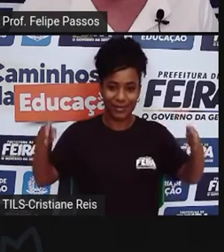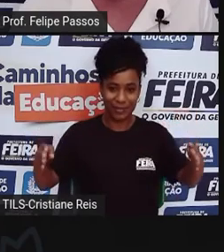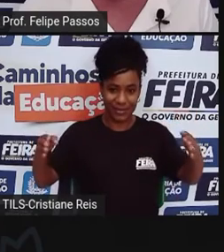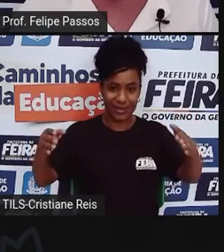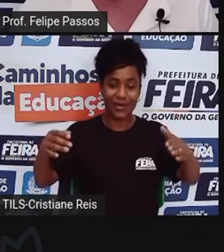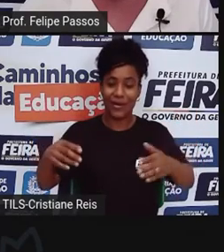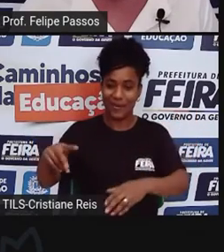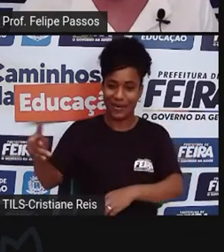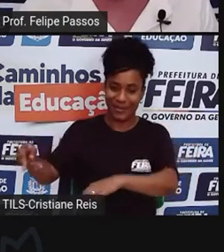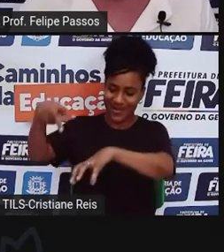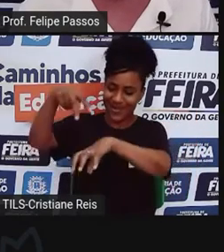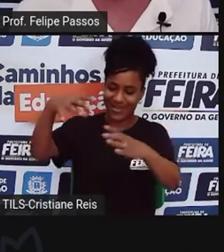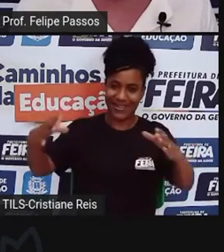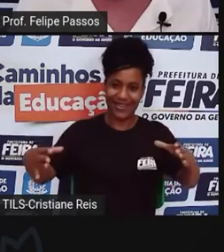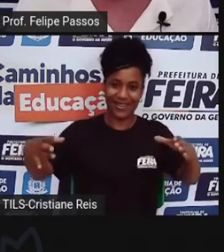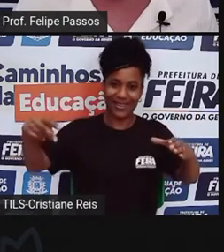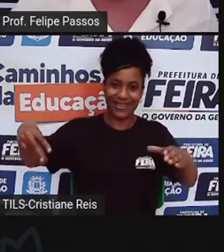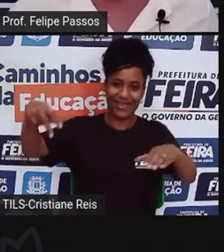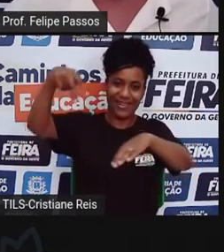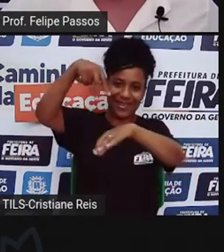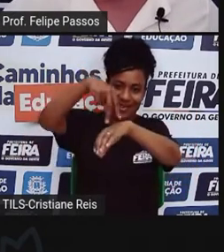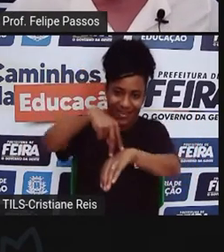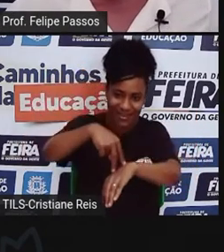eu descobri isso depois de 1 ano,